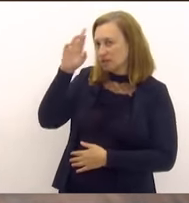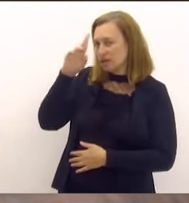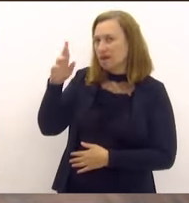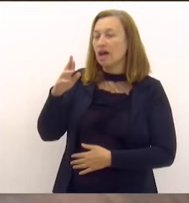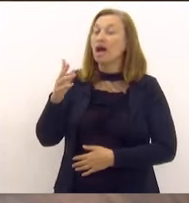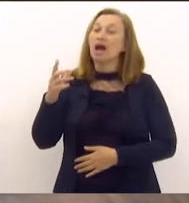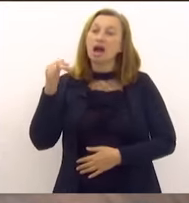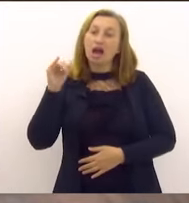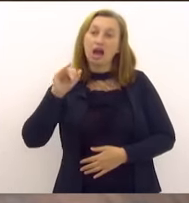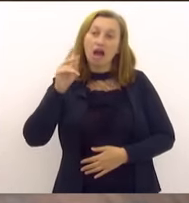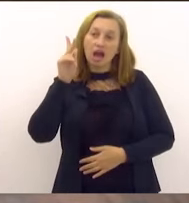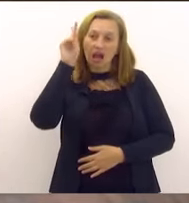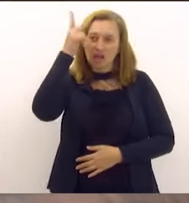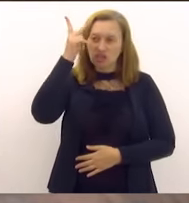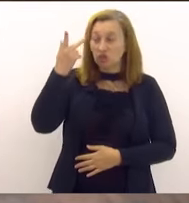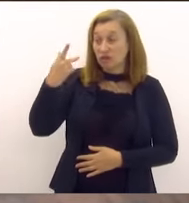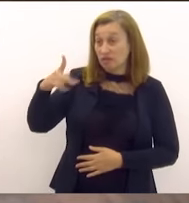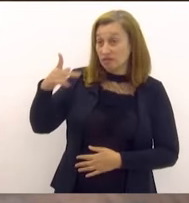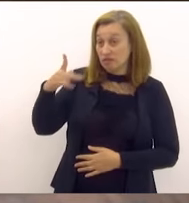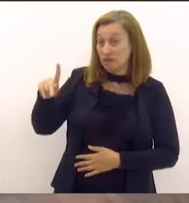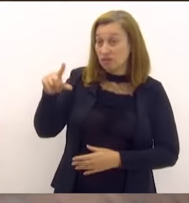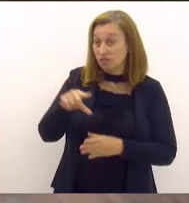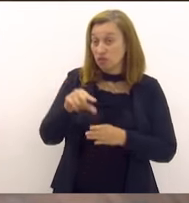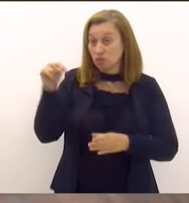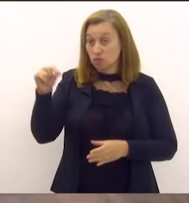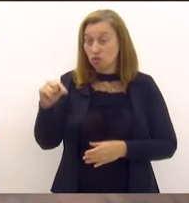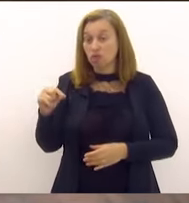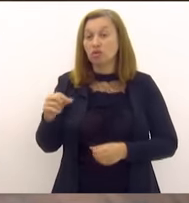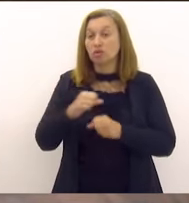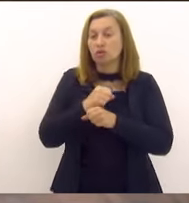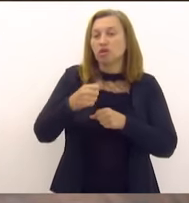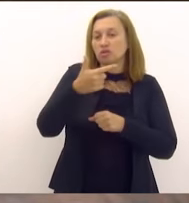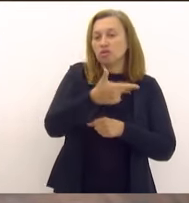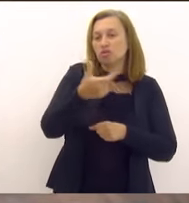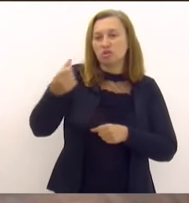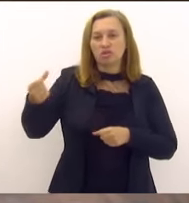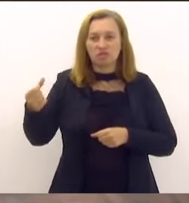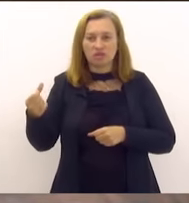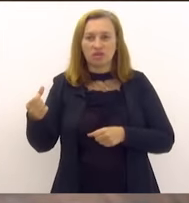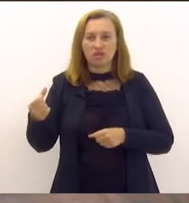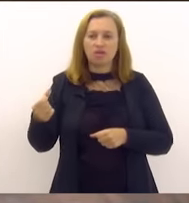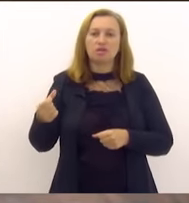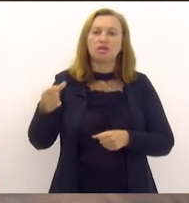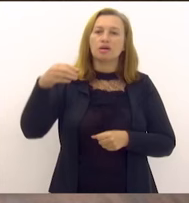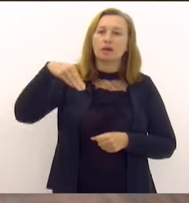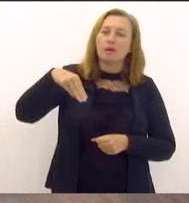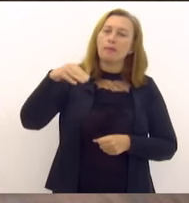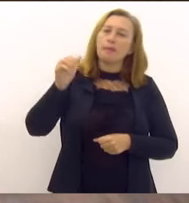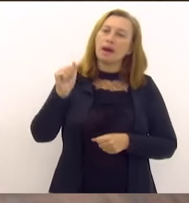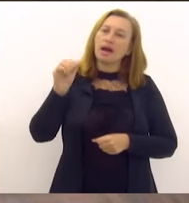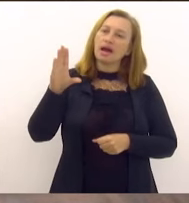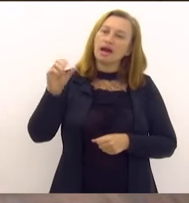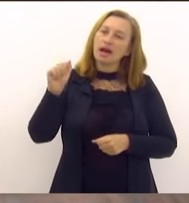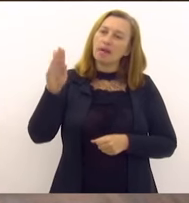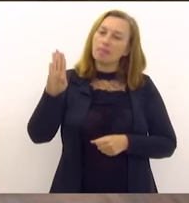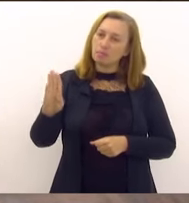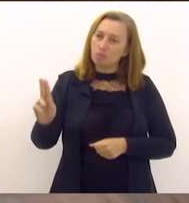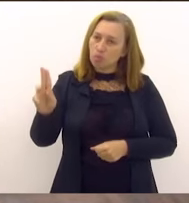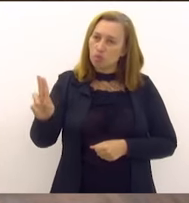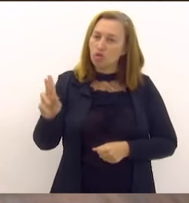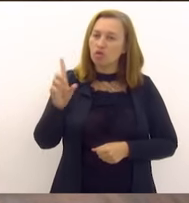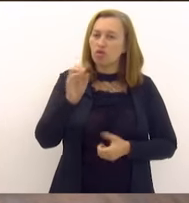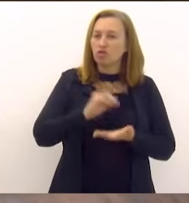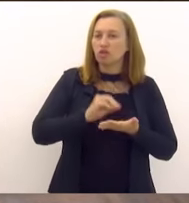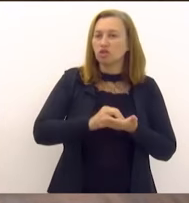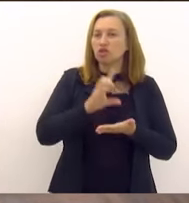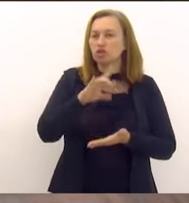de doutor Zé de Castro, foi eleito prefeito em 2020 na cidade de Conceição de Macabu, faltando apenas